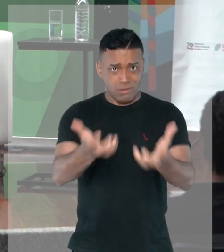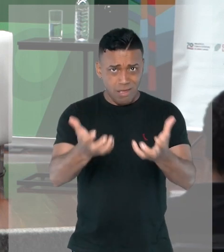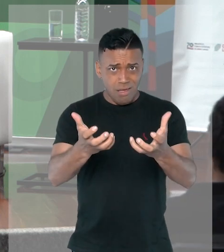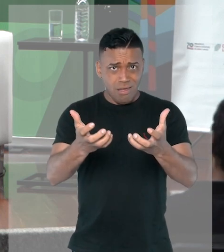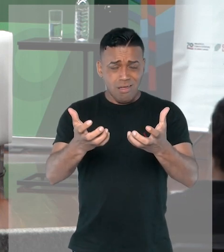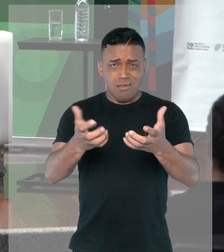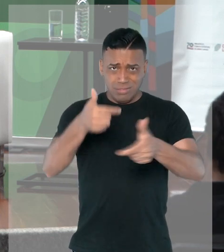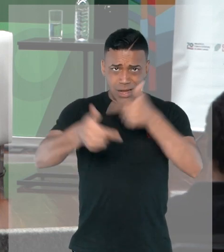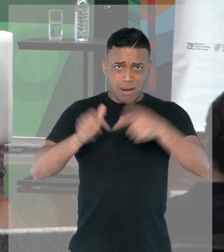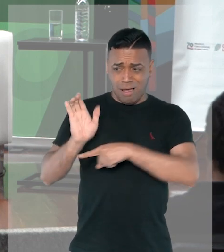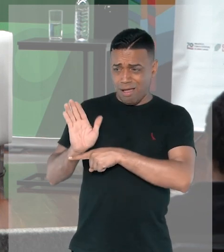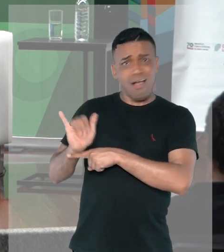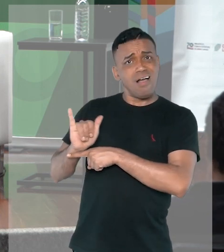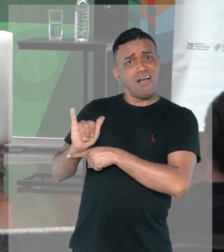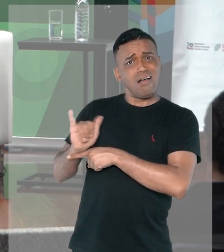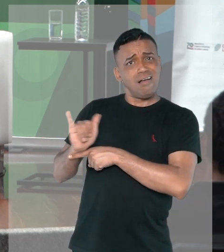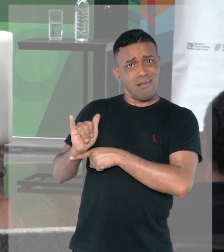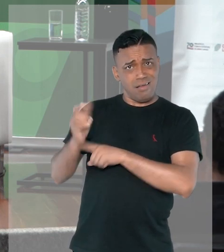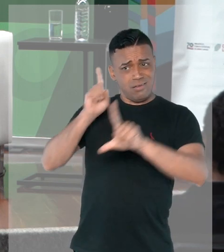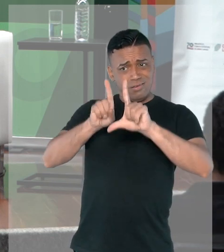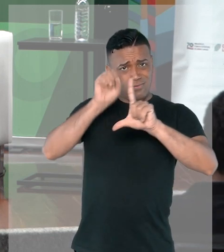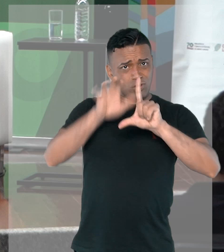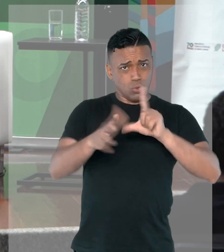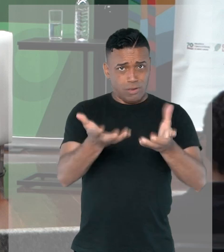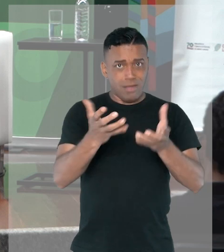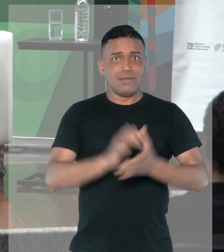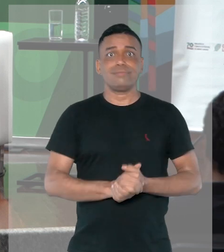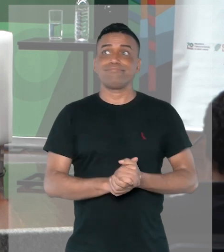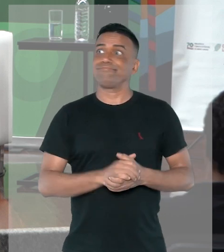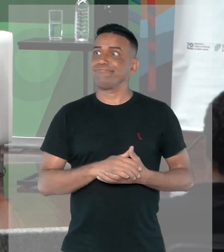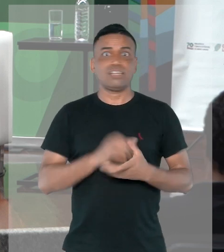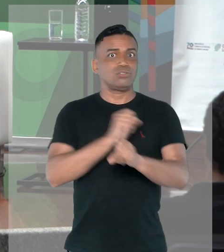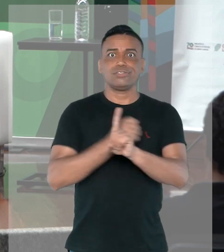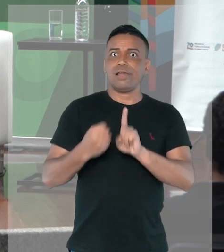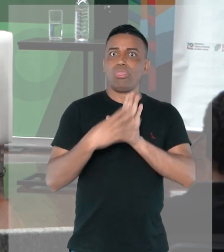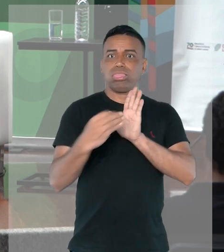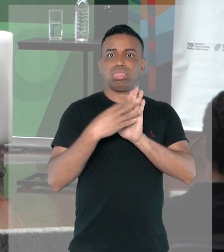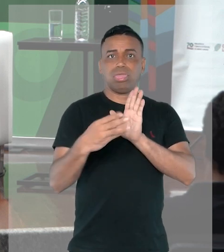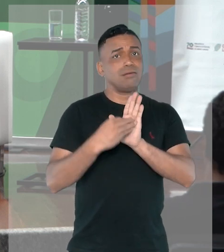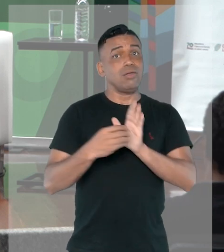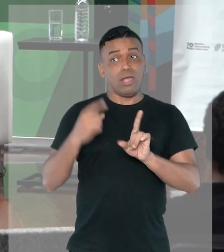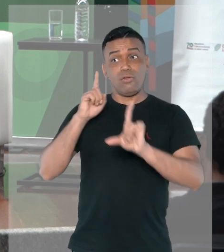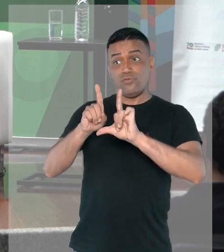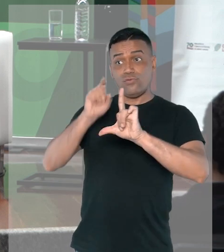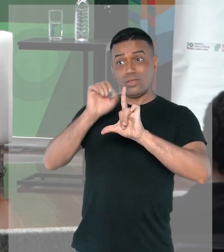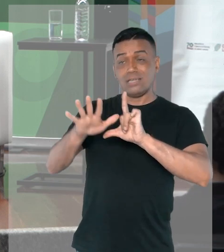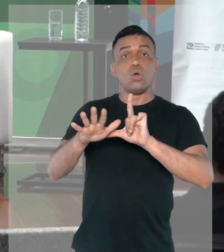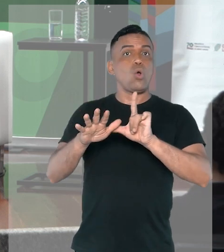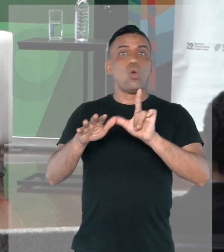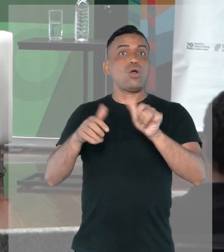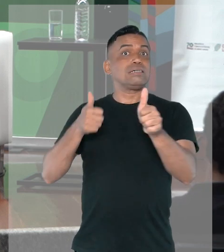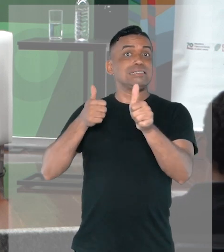loucos. Todo mundo quer ser influenciador. Está na moda isso, né? Eu quero ser influenciadora, quero ter